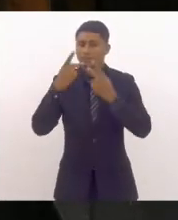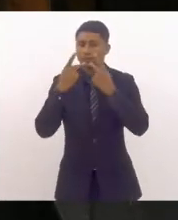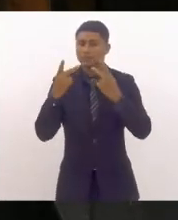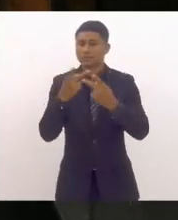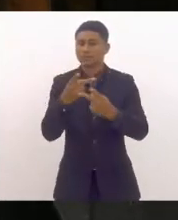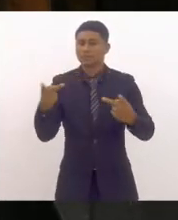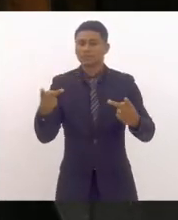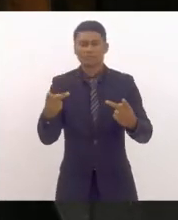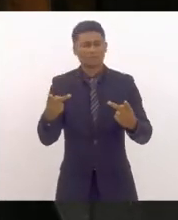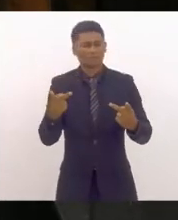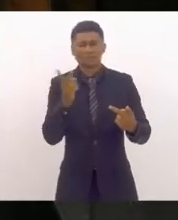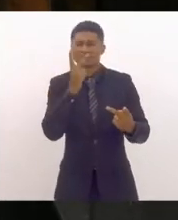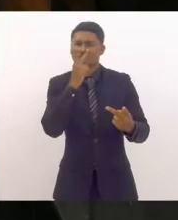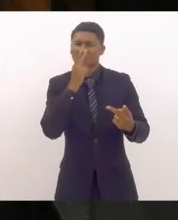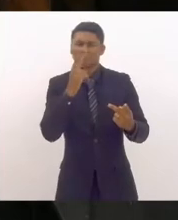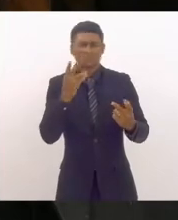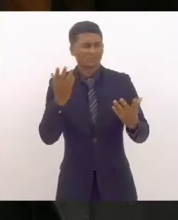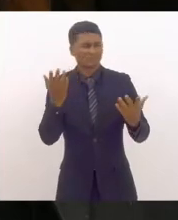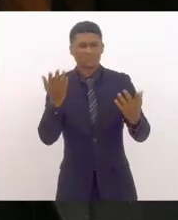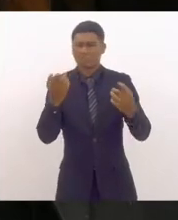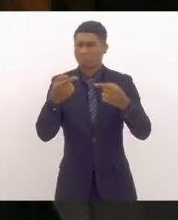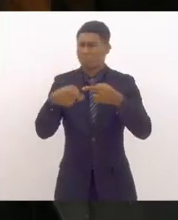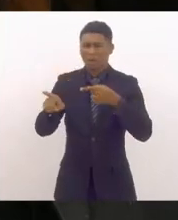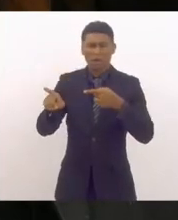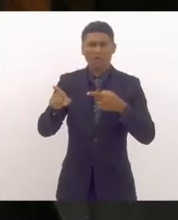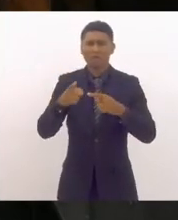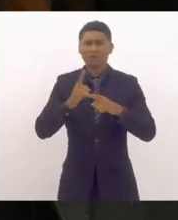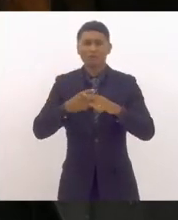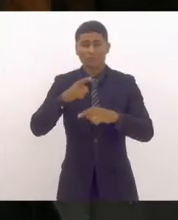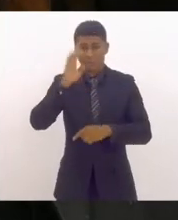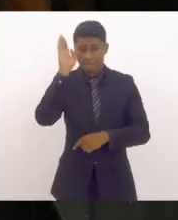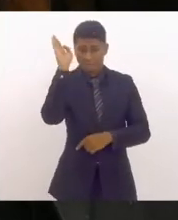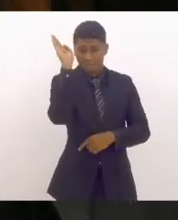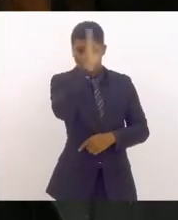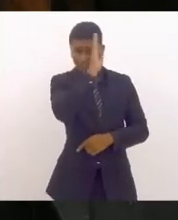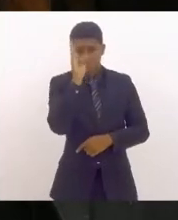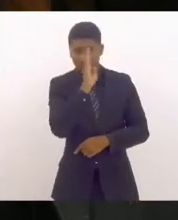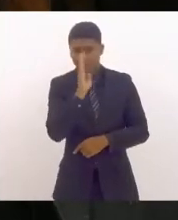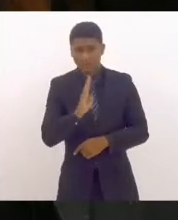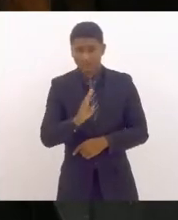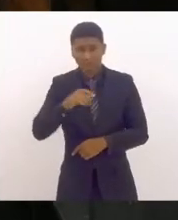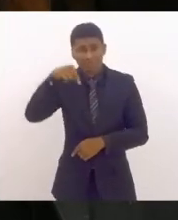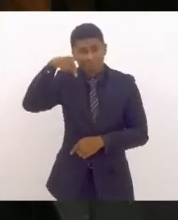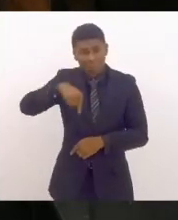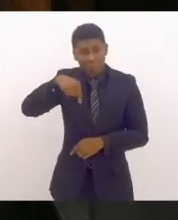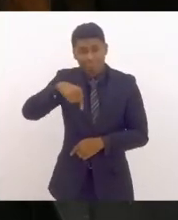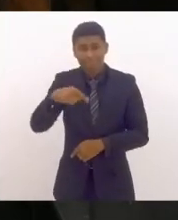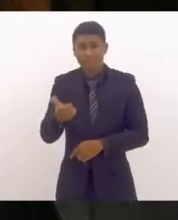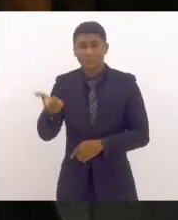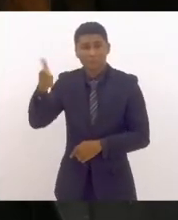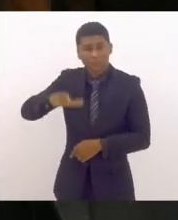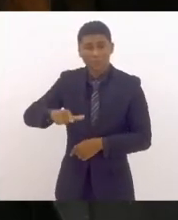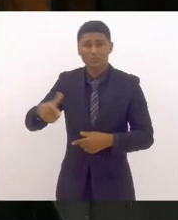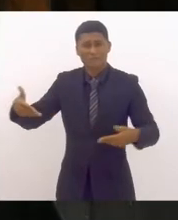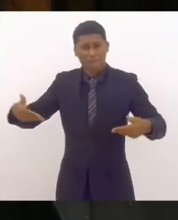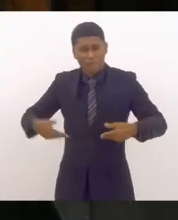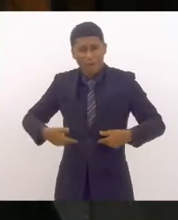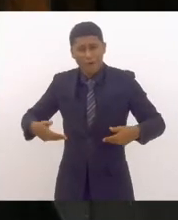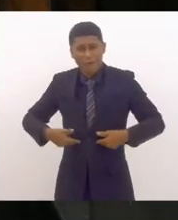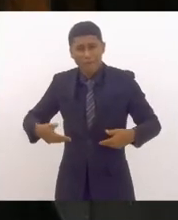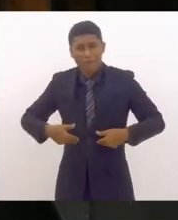nós vivemos de novo o flagelo da fome no Brasil o Brasil ter voltado para o mapa da Fome